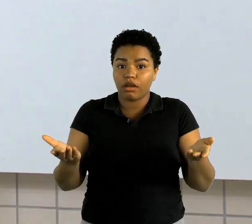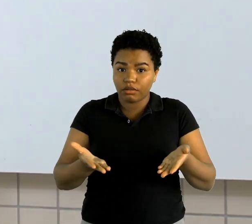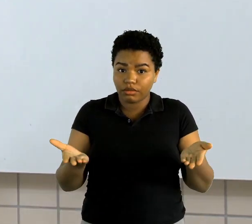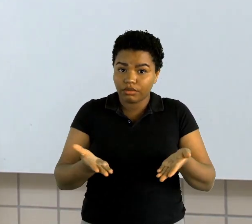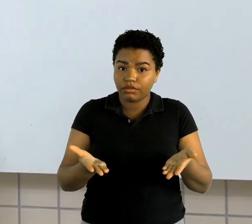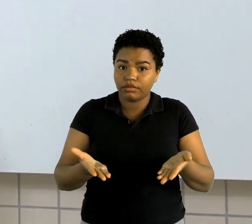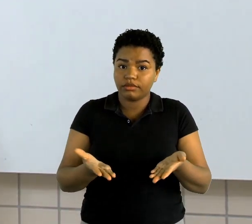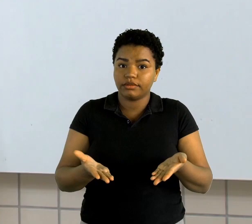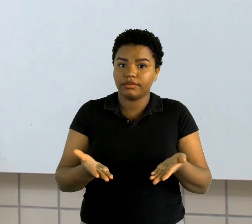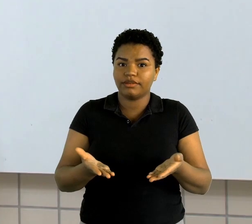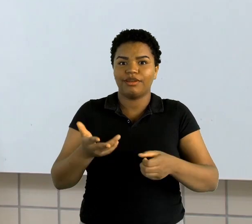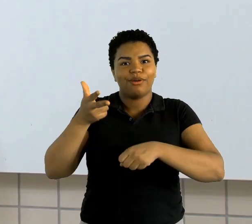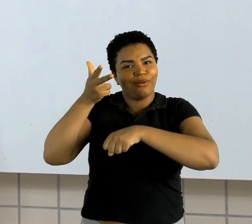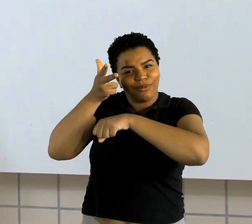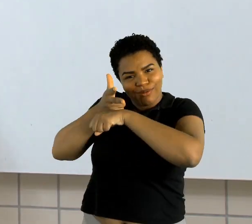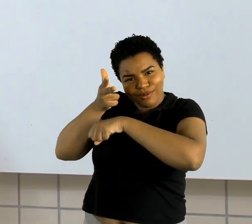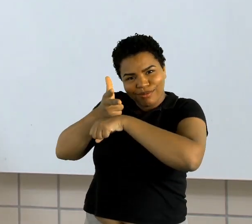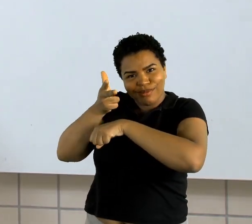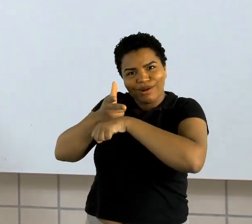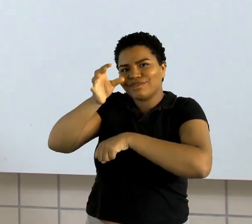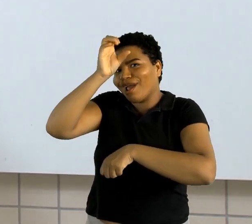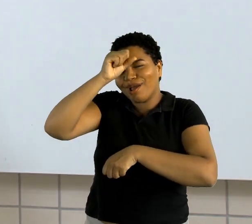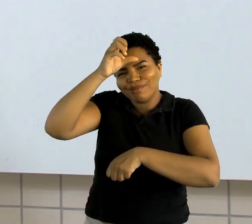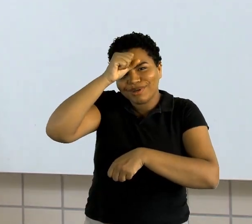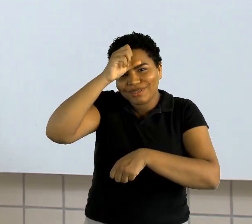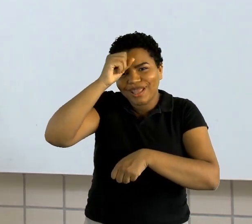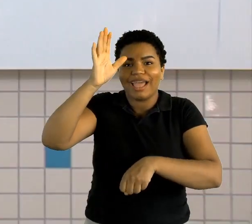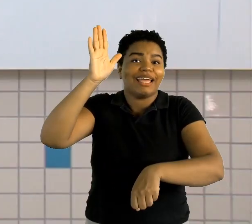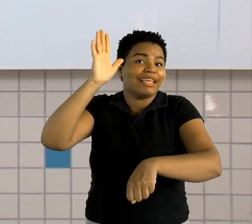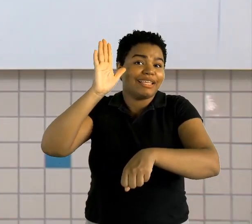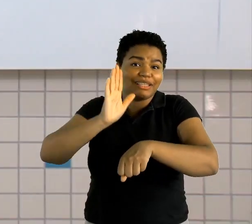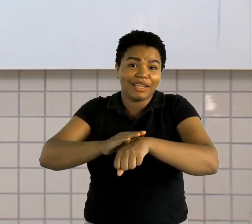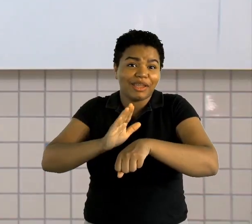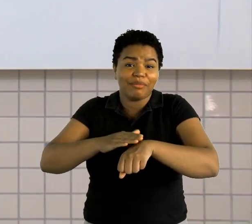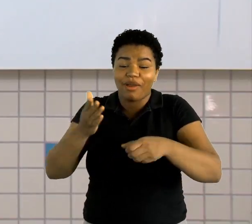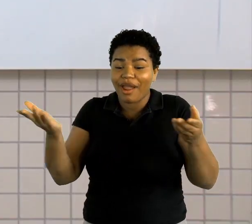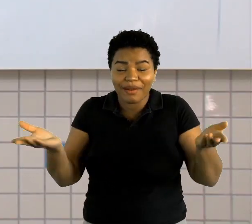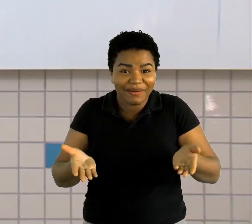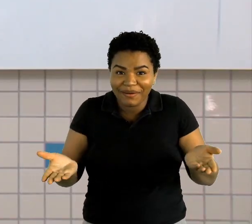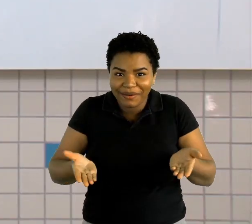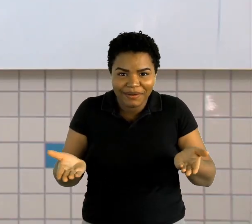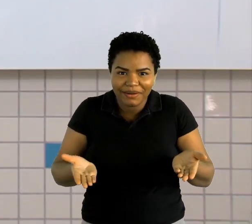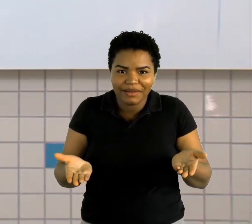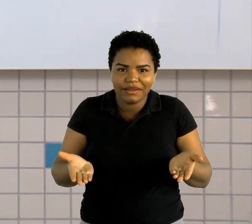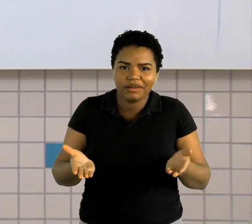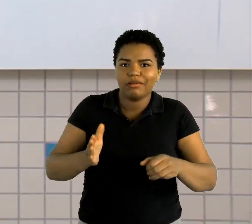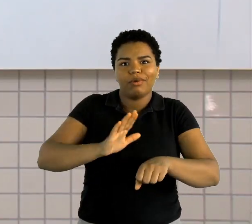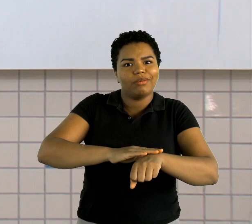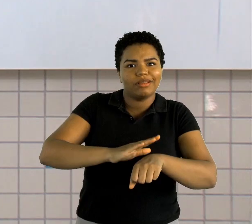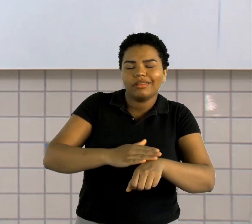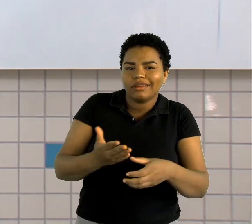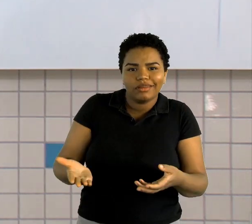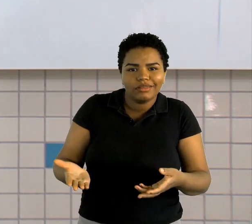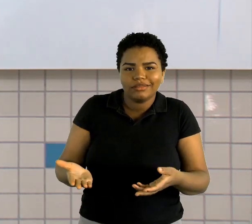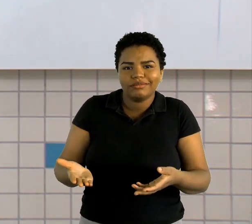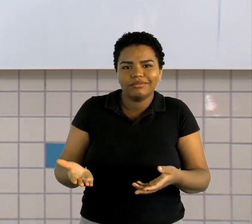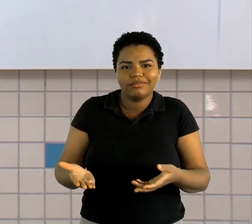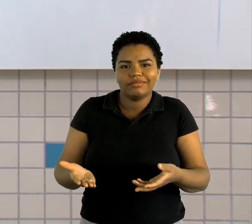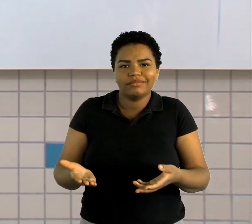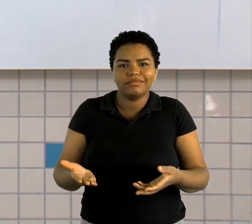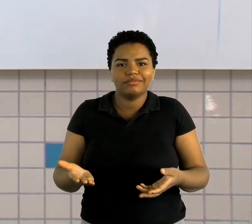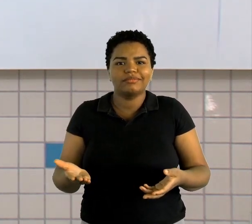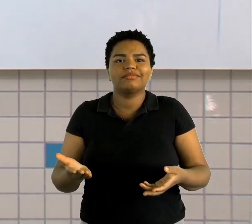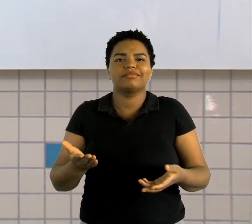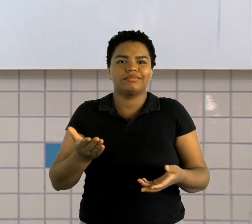nosso cameraman aqui já aprendeu. Tempo é momentâneo. E você em casa? Fala aí. Tempo é momentâneo. Tempo é